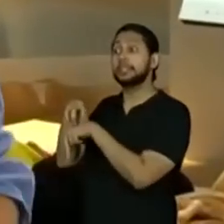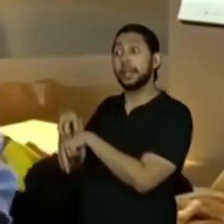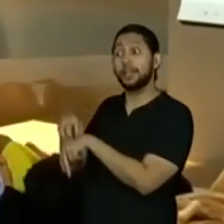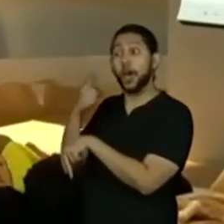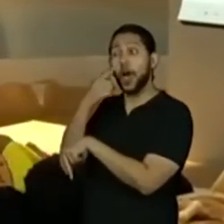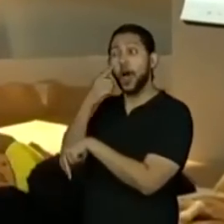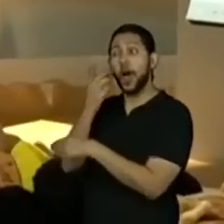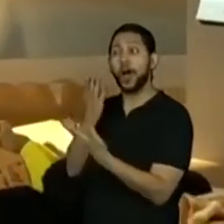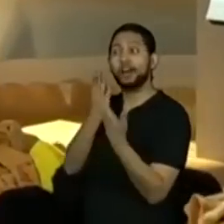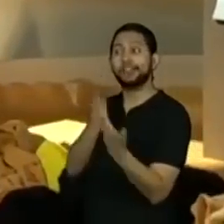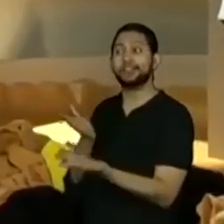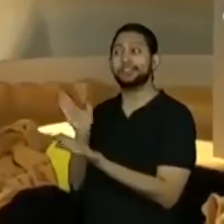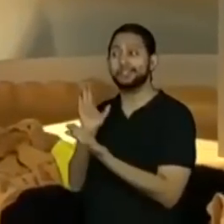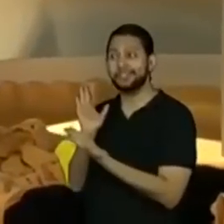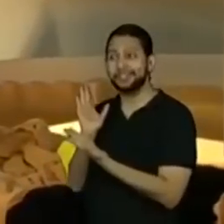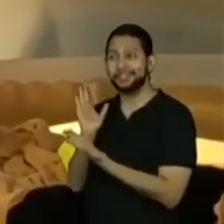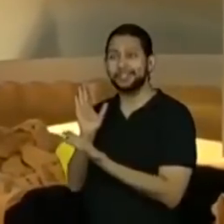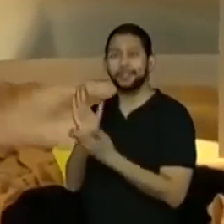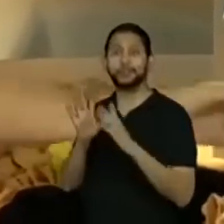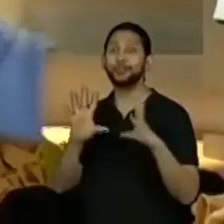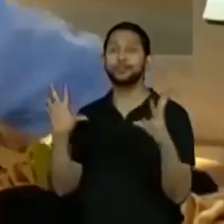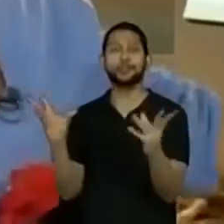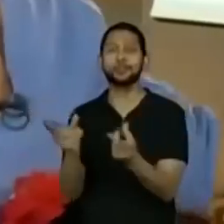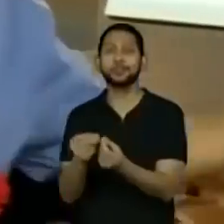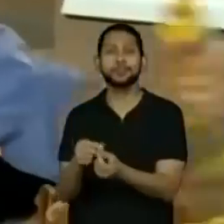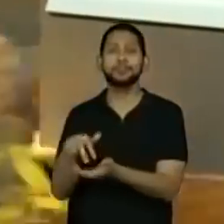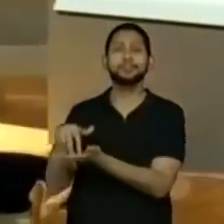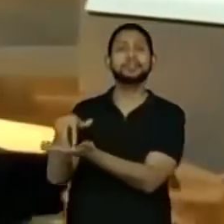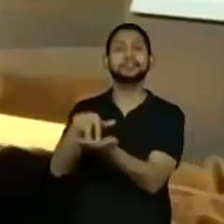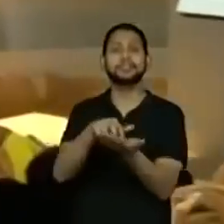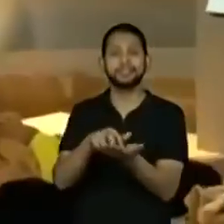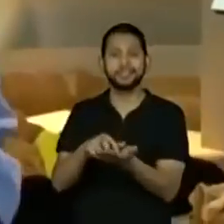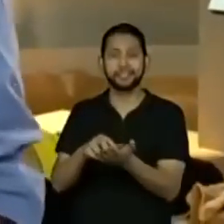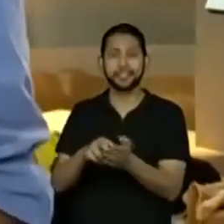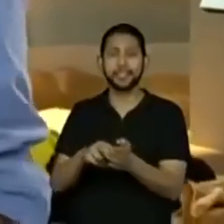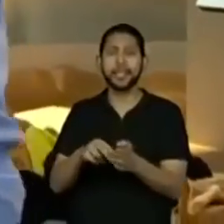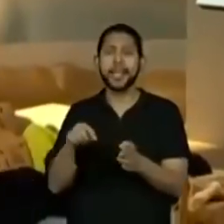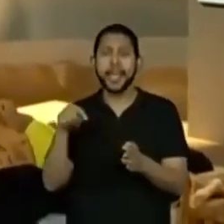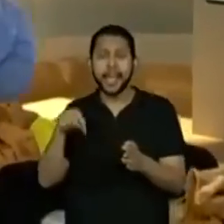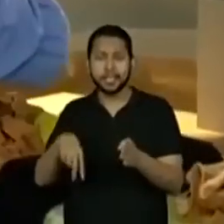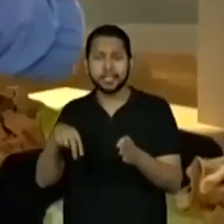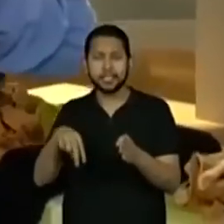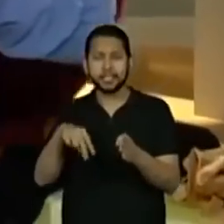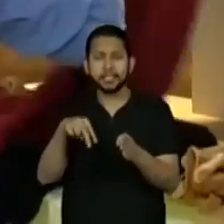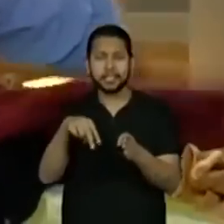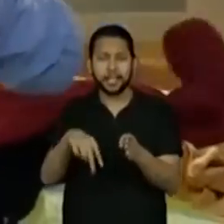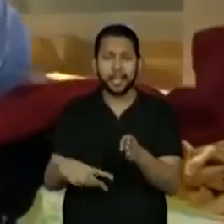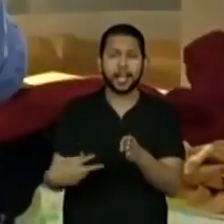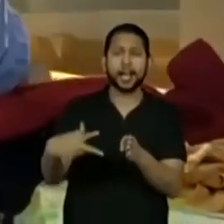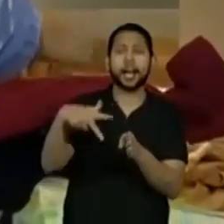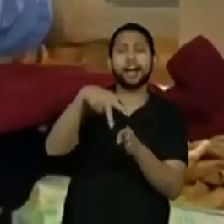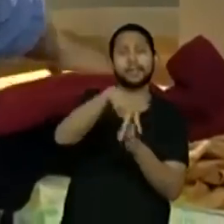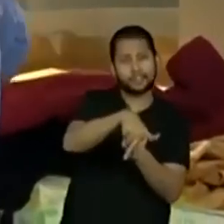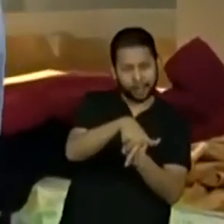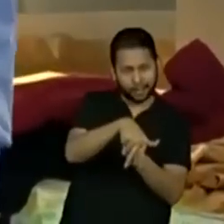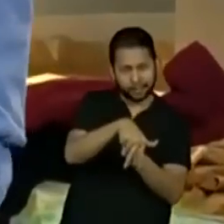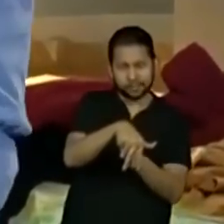mostrou a princesa, e aí quando ele subiu no cavalo, ele saiu cumprimentando todo